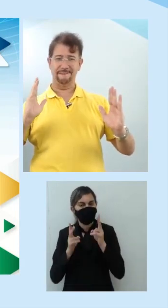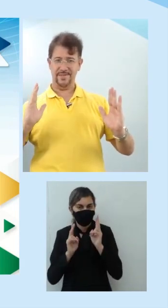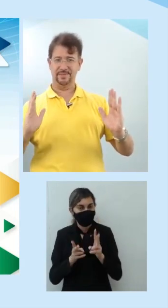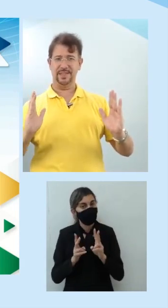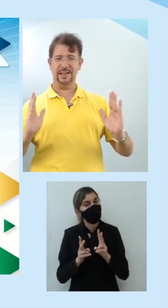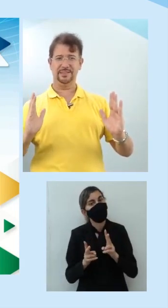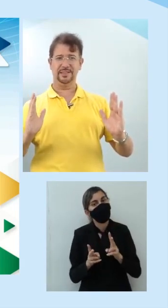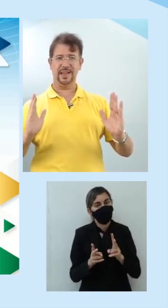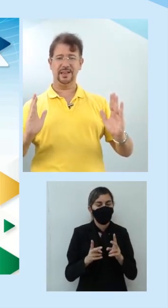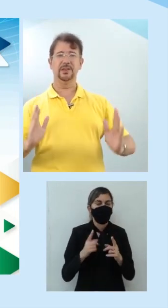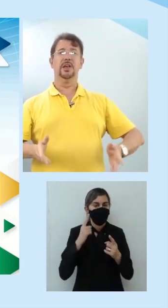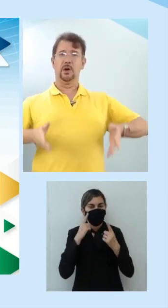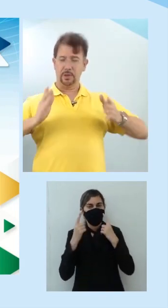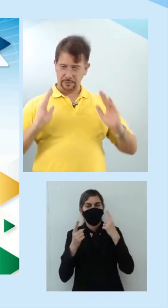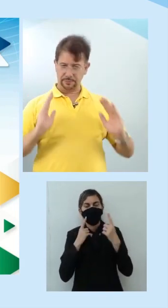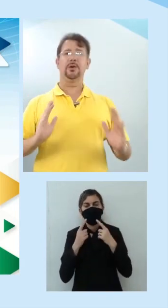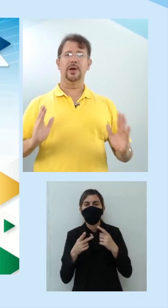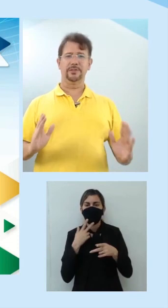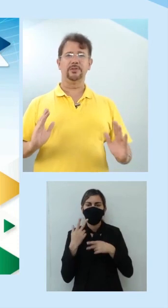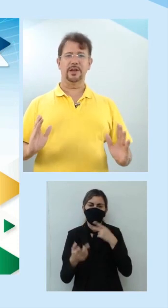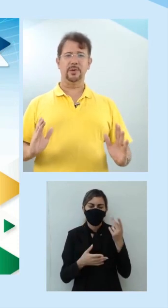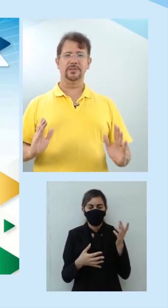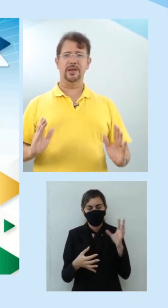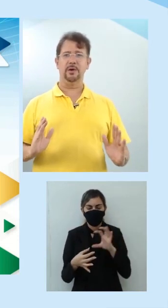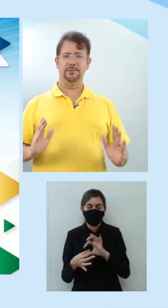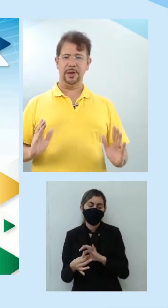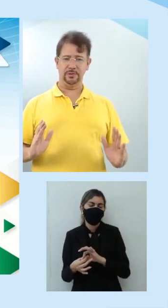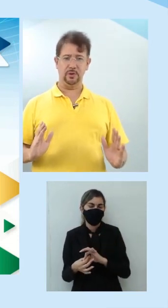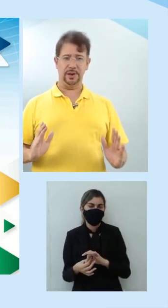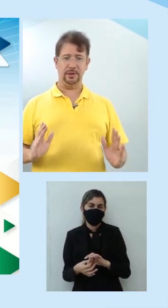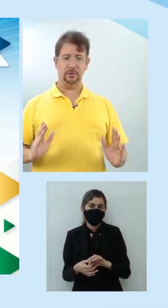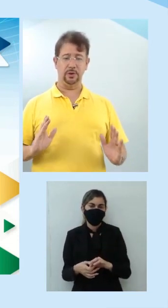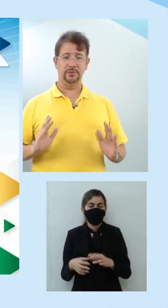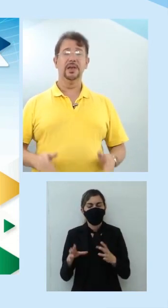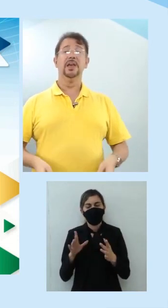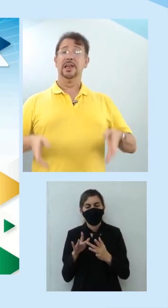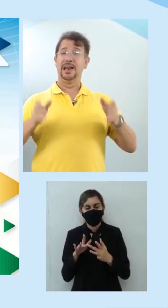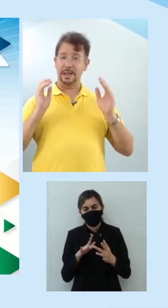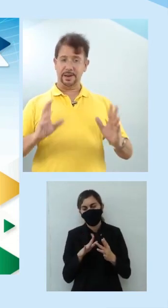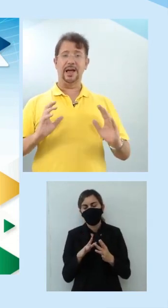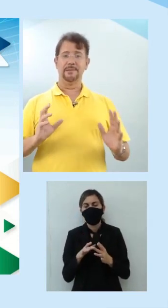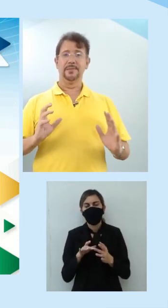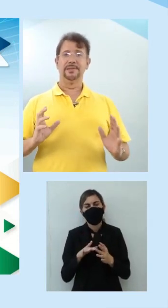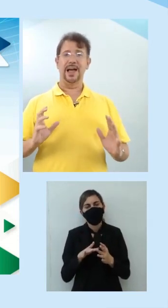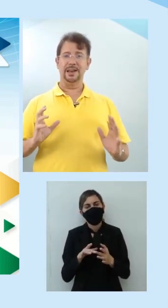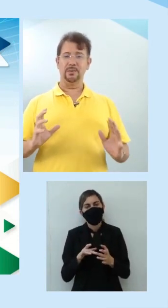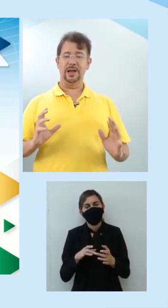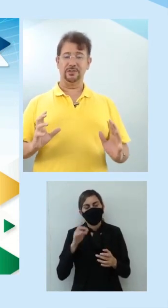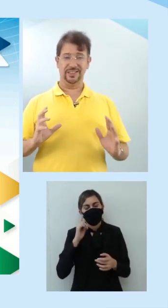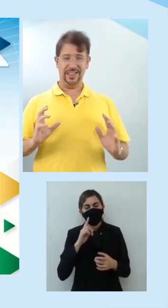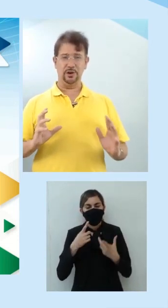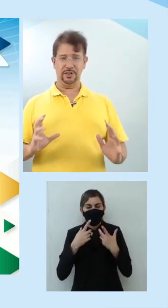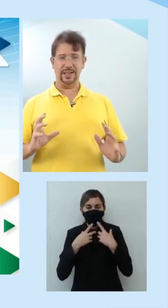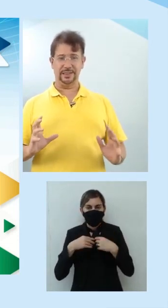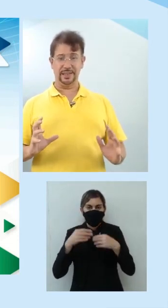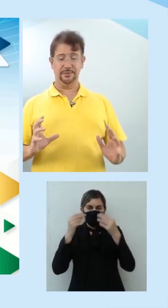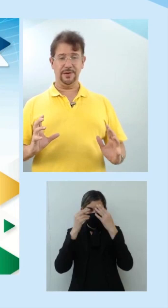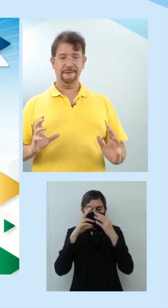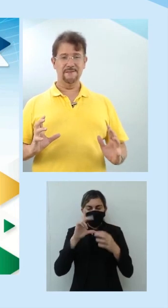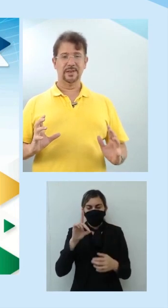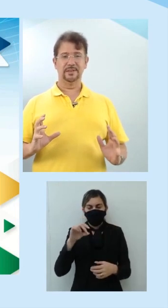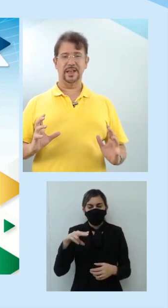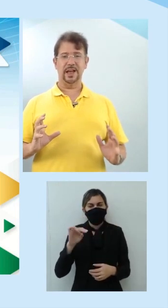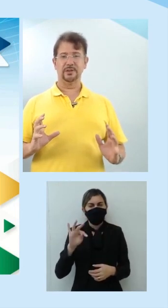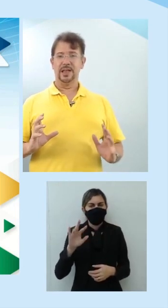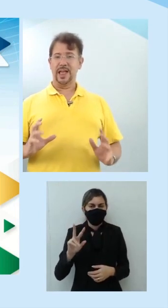sequência das ideias. Quando eu falo de coesão sequencial, eu falo de conectores. E lembrar da linguagem